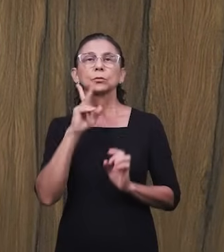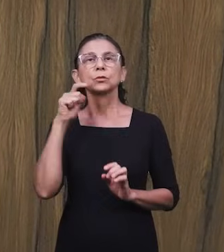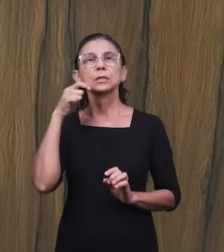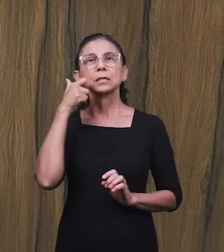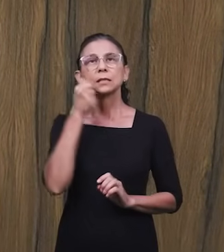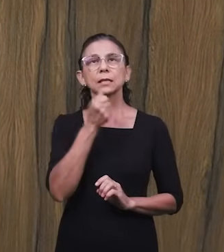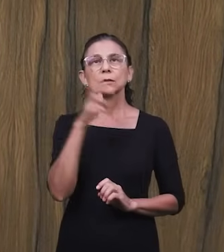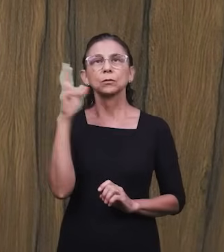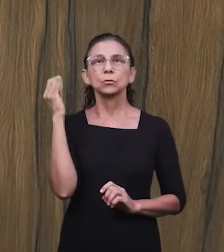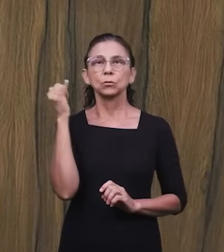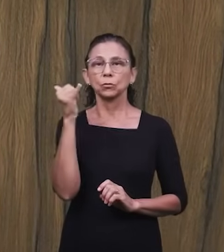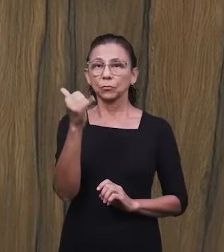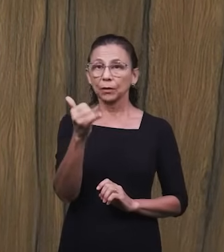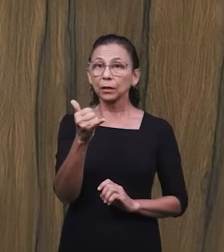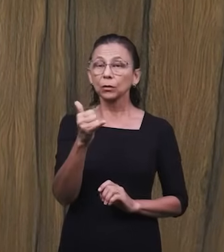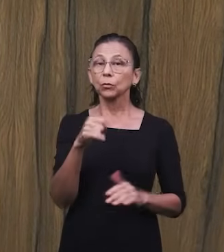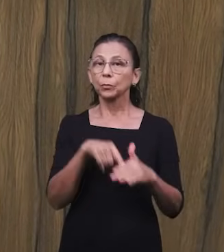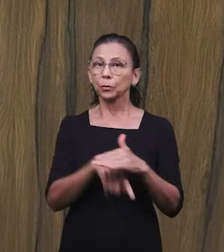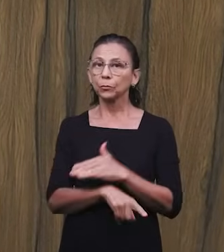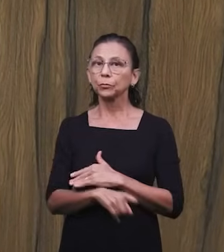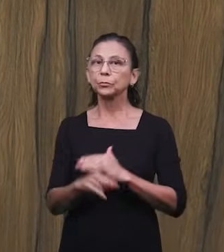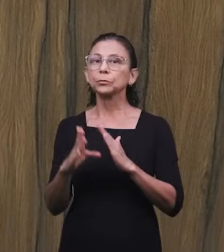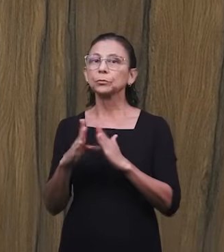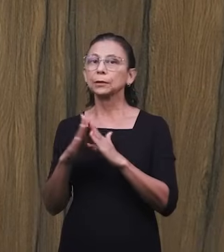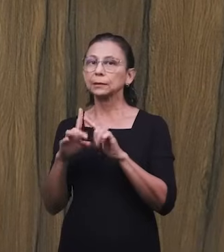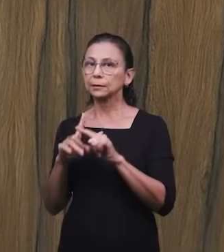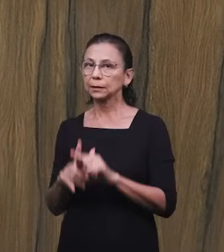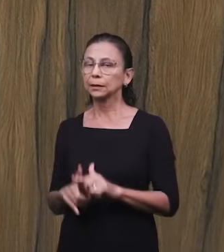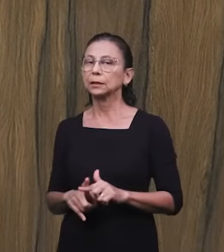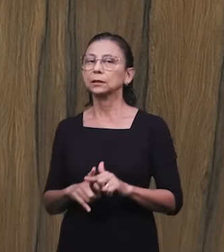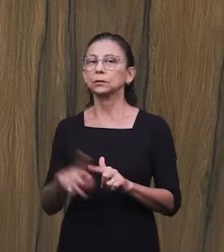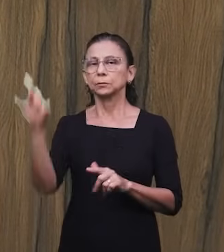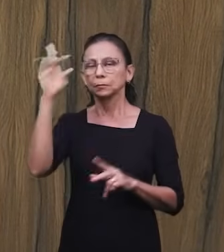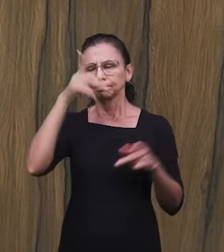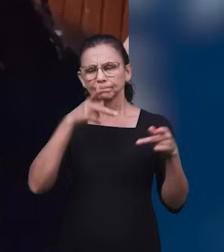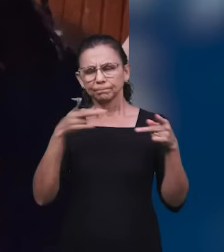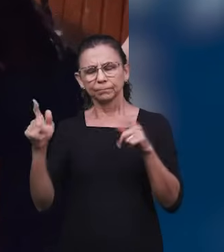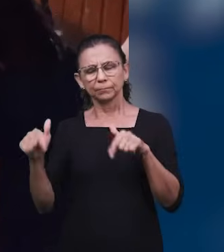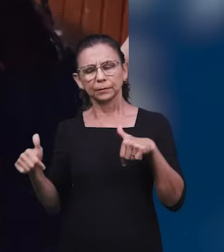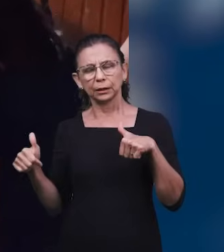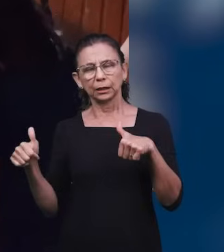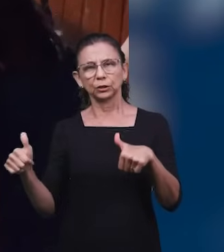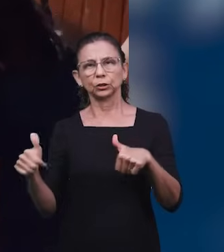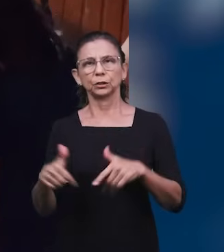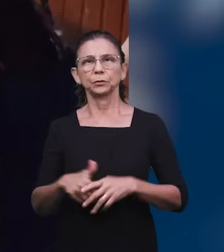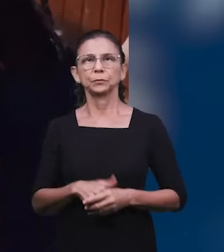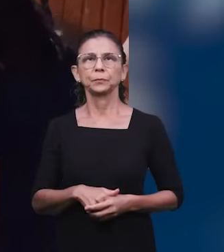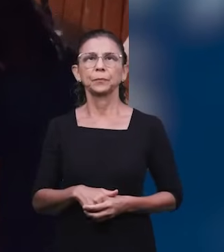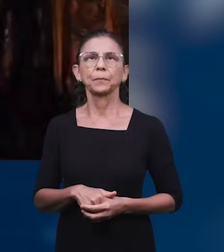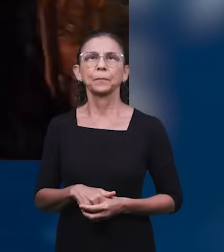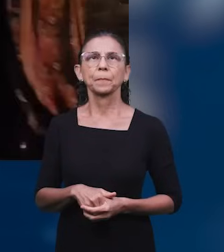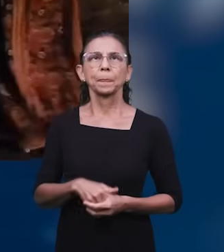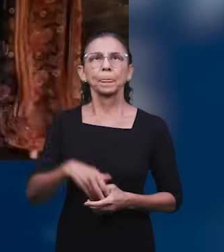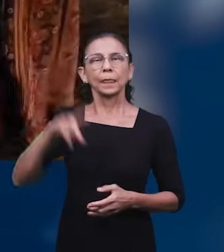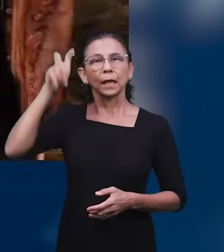Senhor falou profundamente com sua igreja, com uma visitação maravilhosa do Espírito Santo. Após o culto presencial na quinta-feira, um